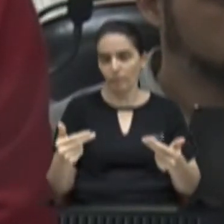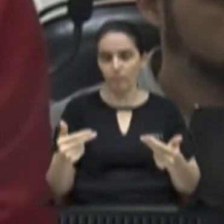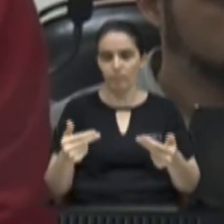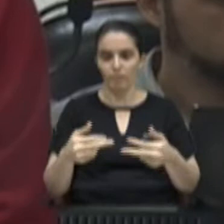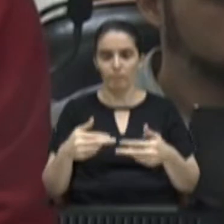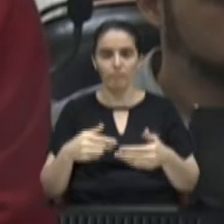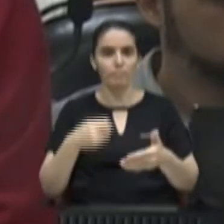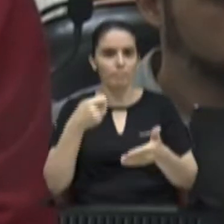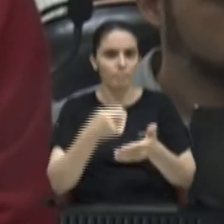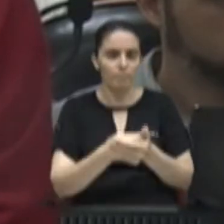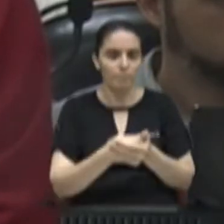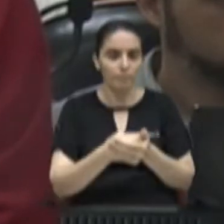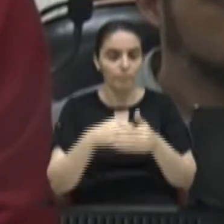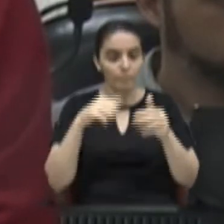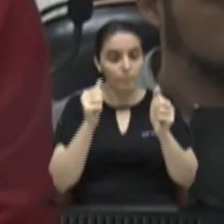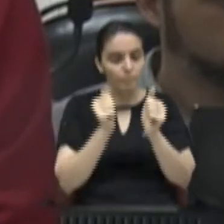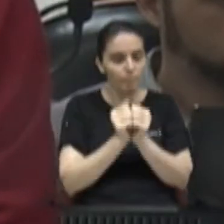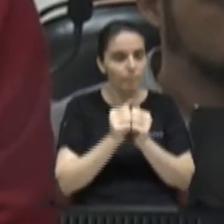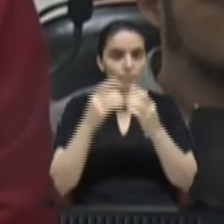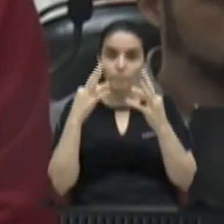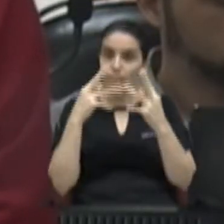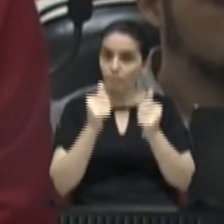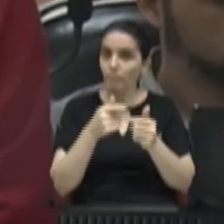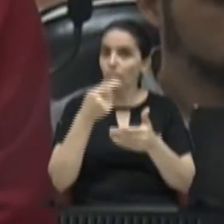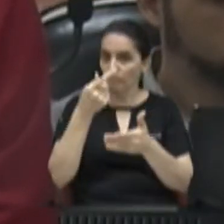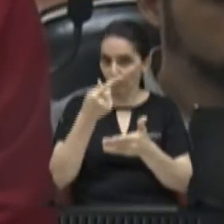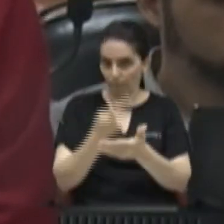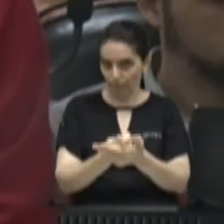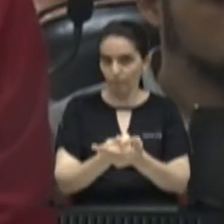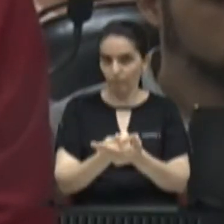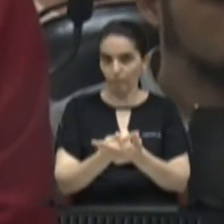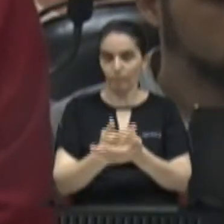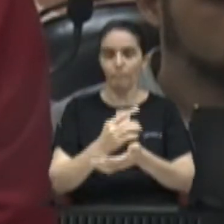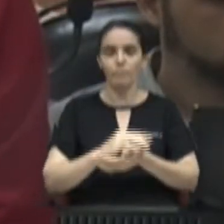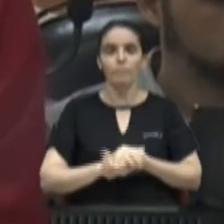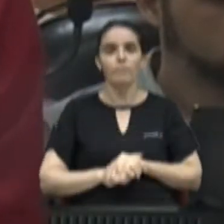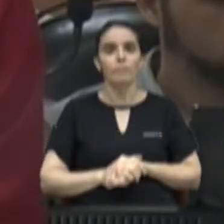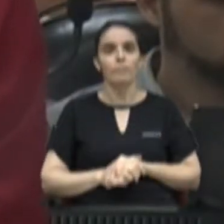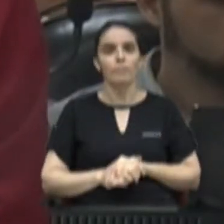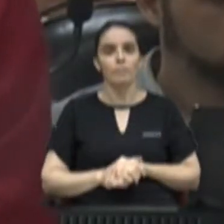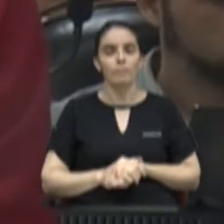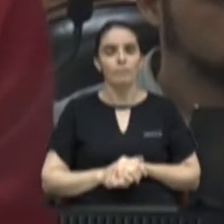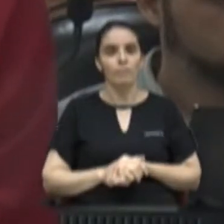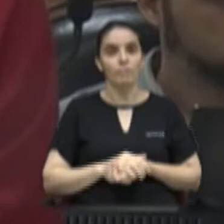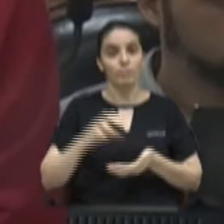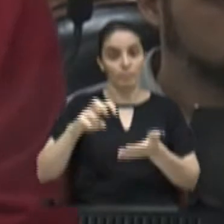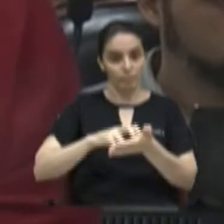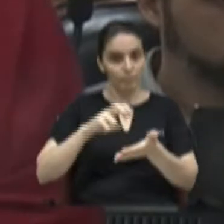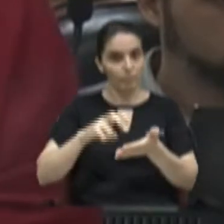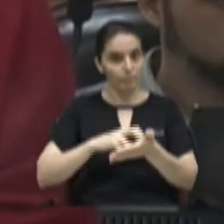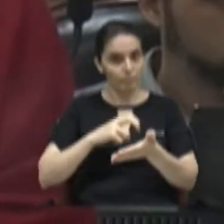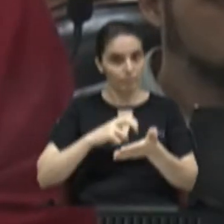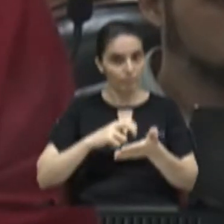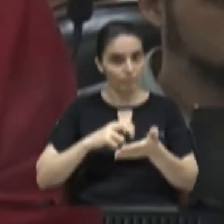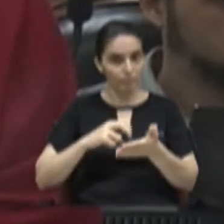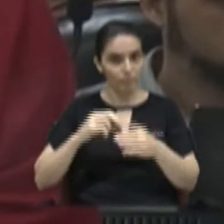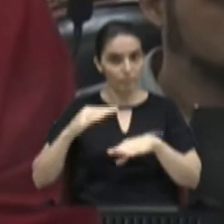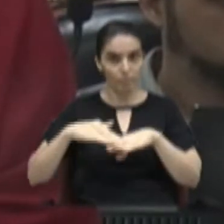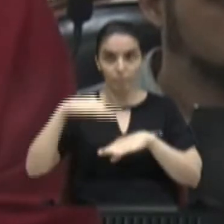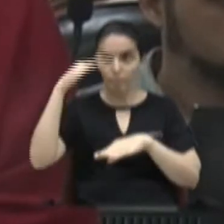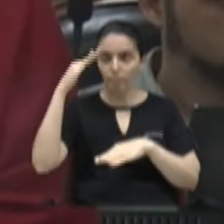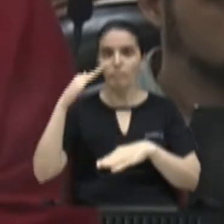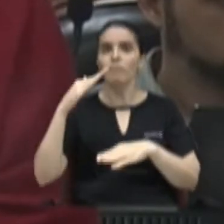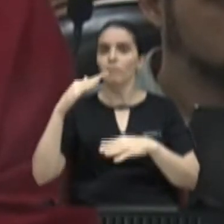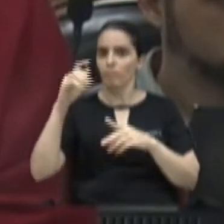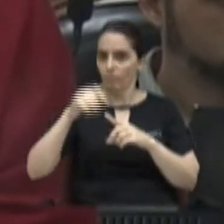em tudo que compramos. E essa tarifa cobrada absurda em duplicidade